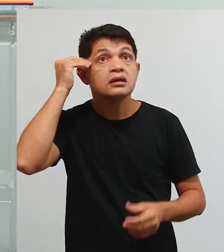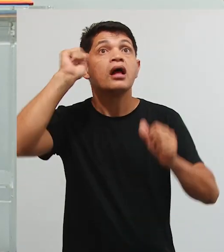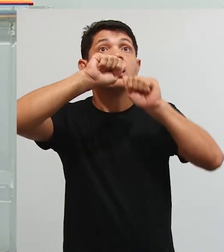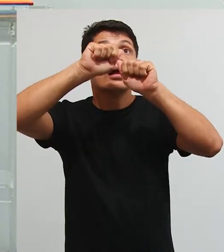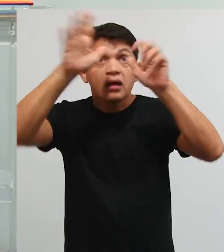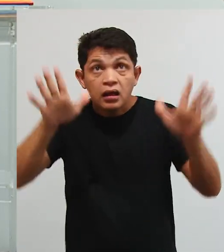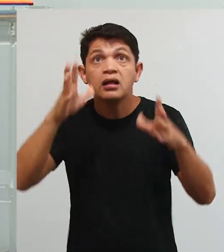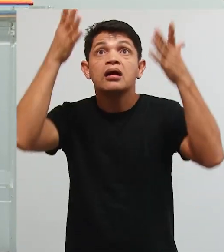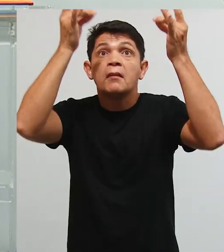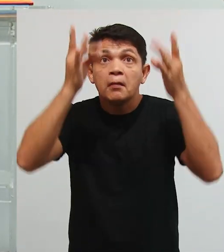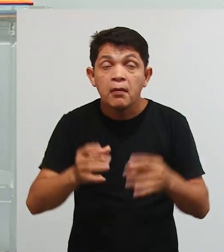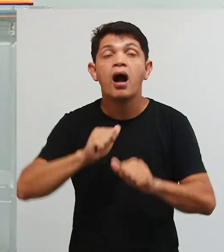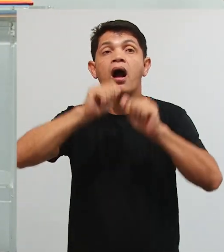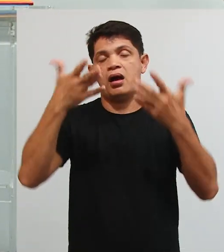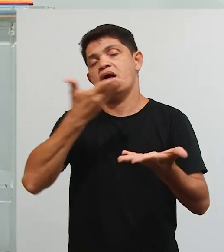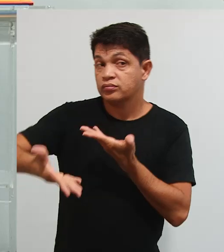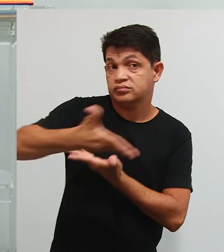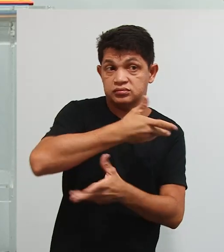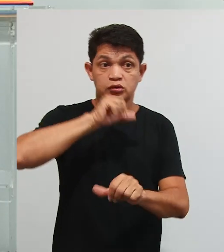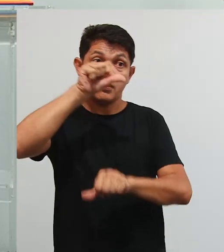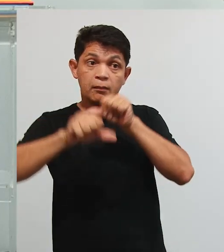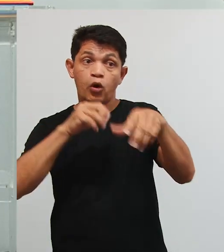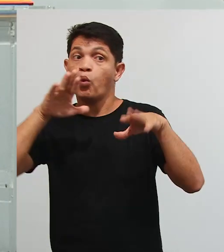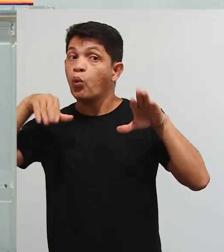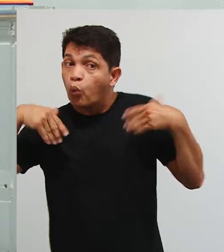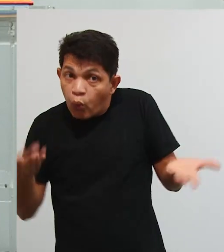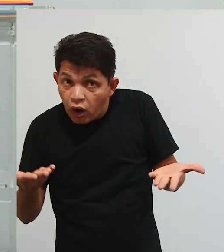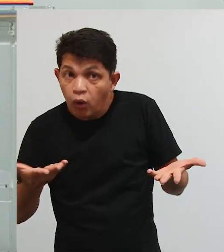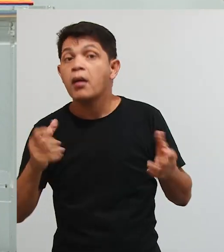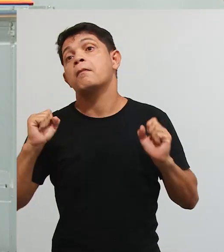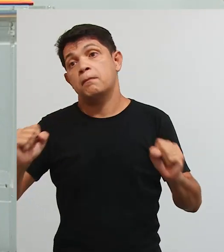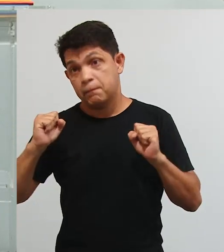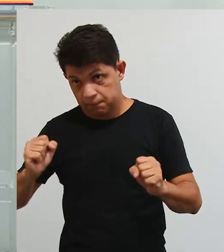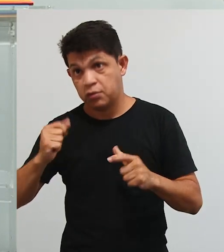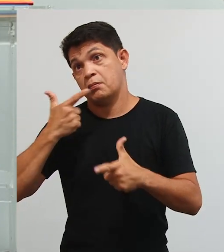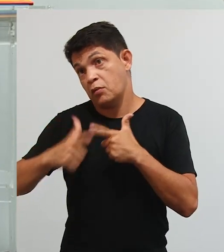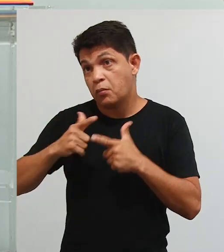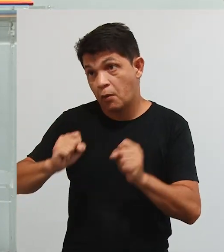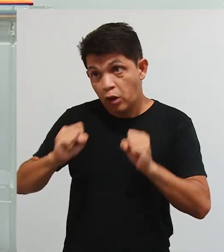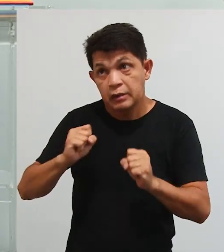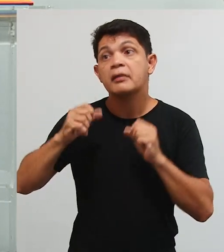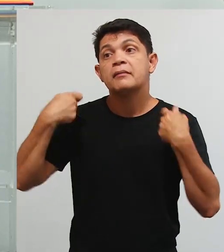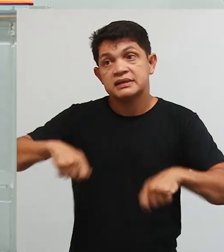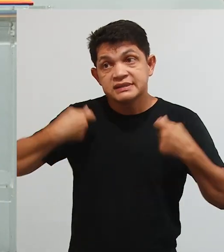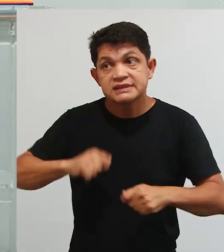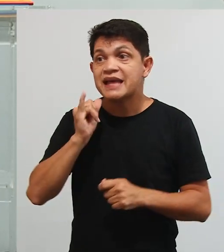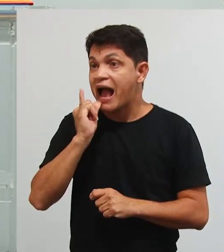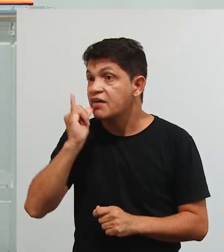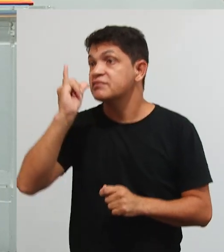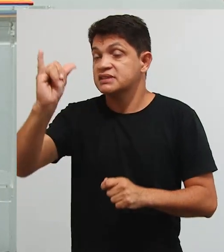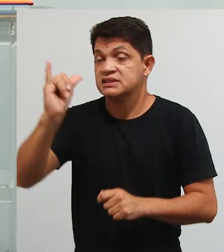responsáveis, disponível no WhatsApp, WhatsApp daí, né? Olha, não copia minha ideia, hein, gente? Mas vamos seguindo